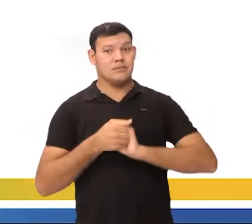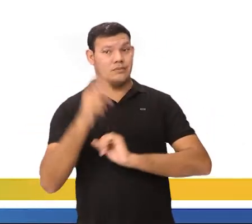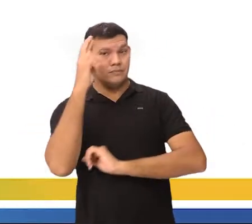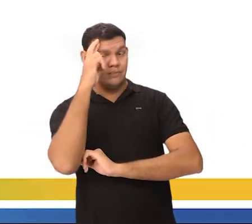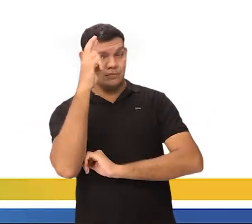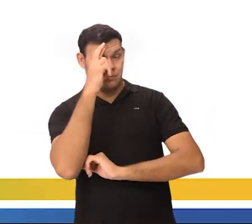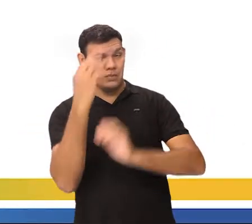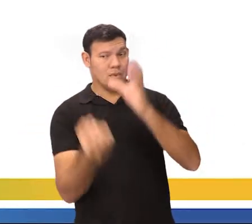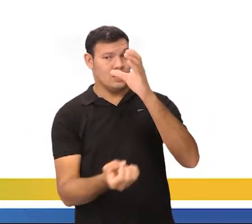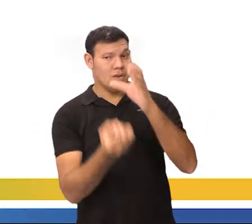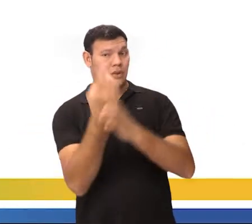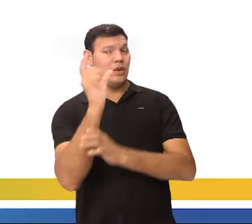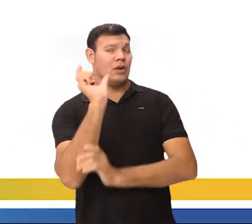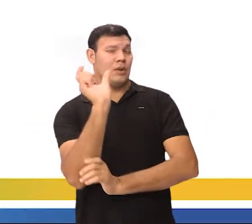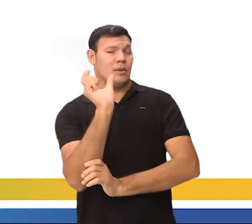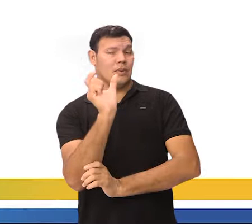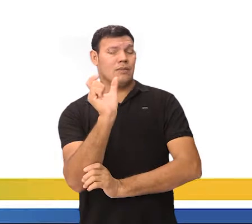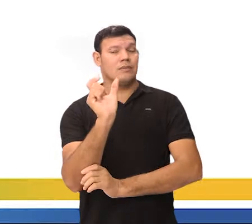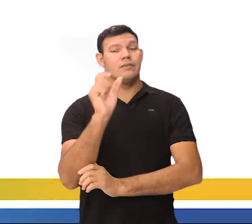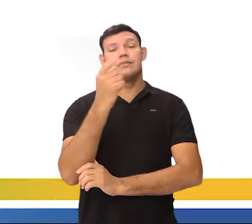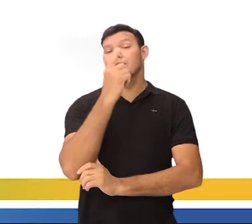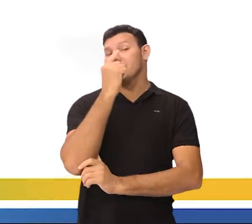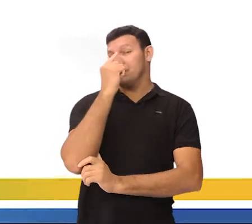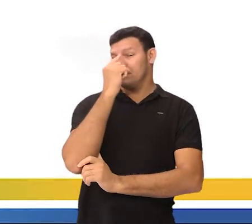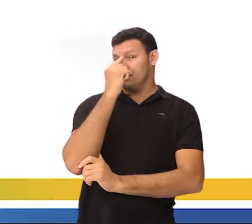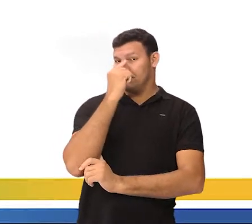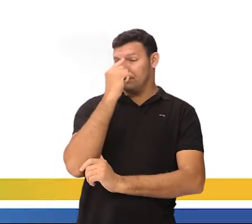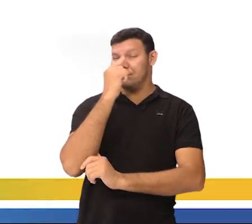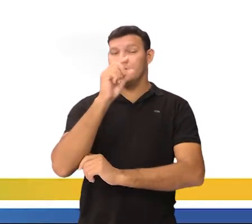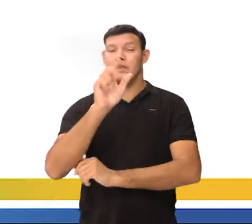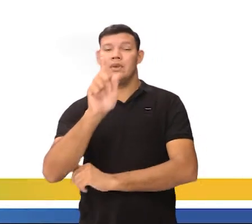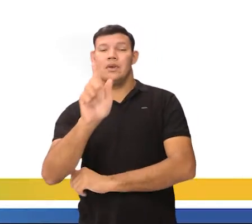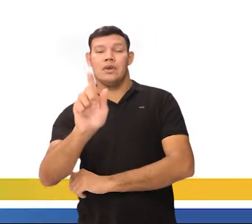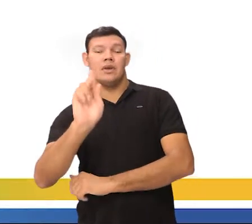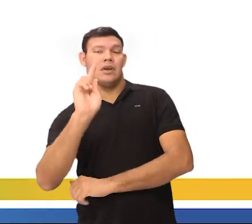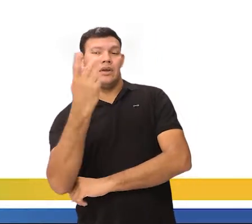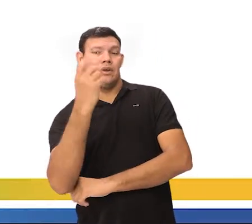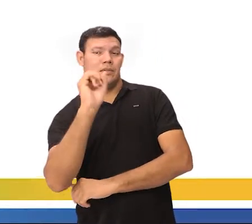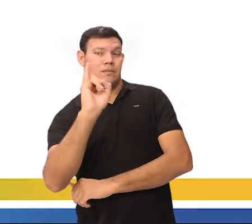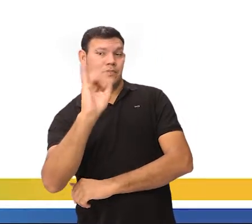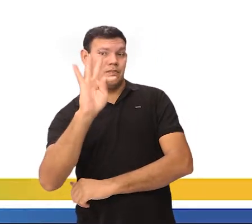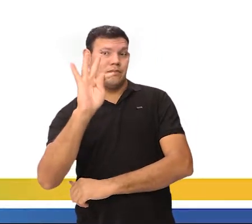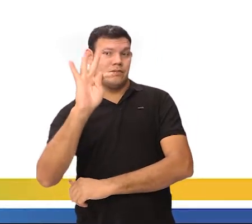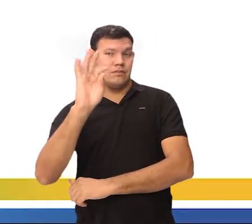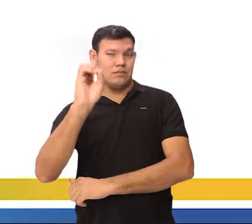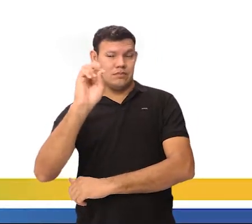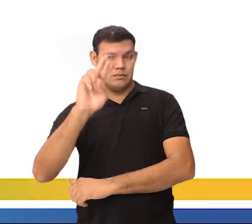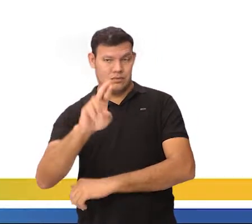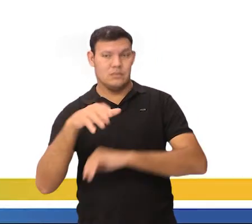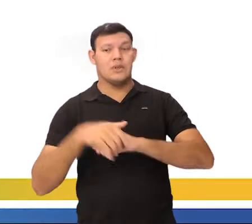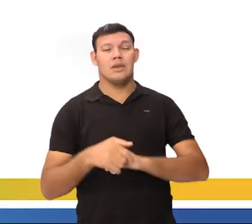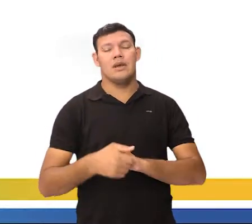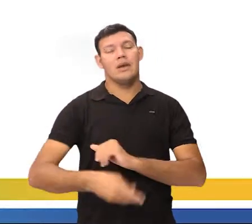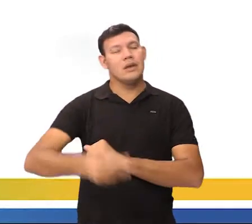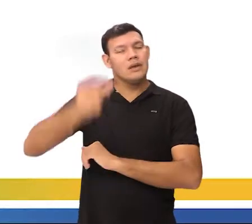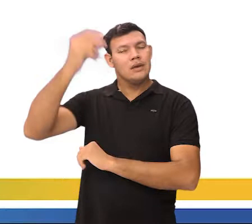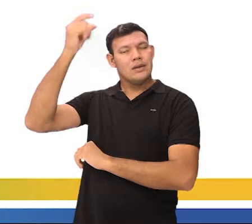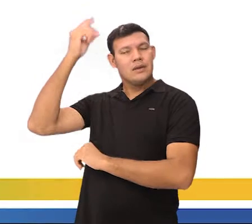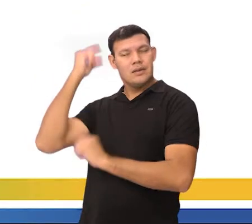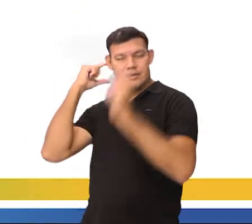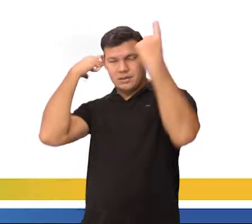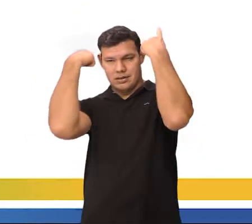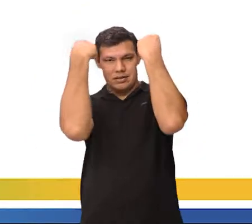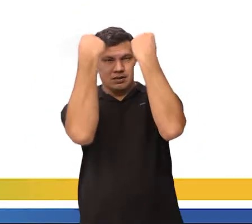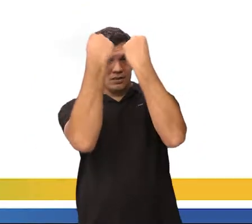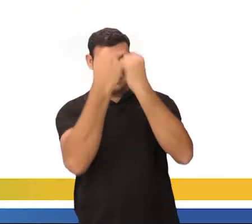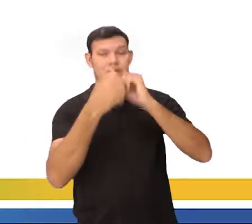História vem do grego histor. A utilização da palavra história pela primeira vez foi na Grécia Antiga. Ela origina-se